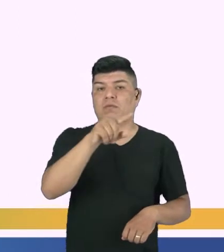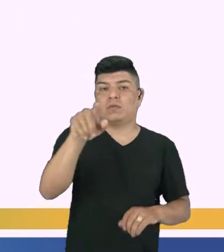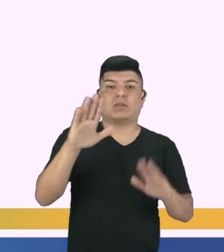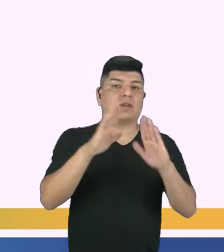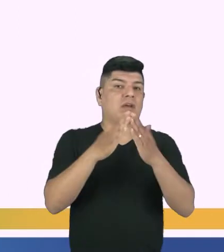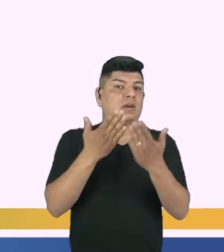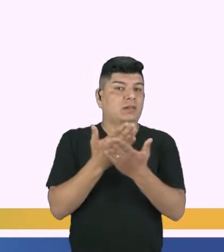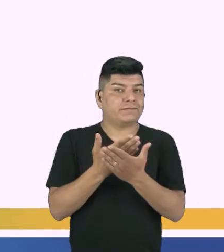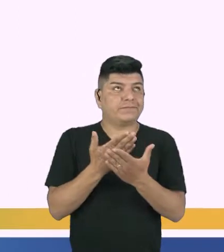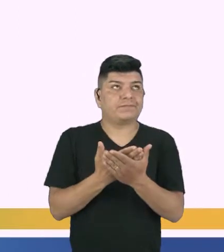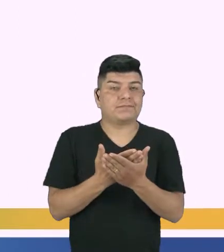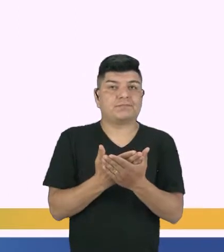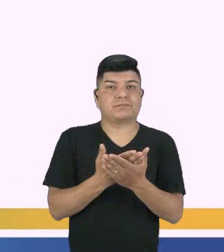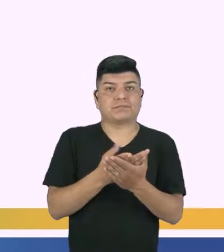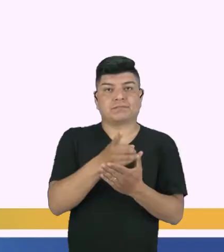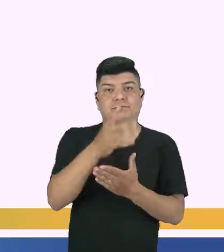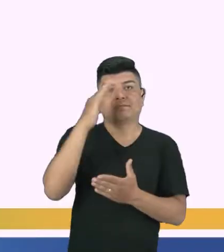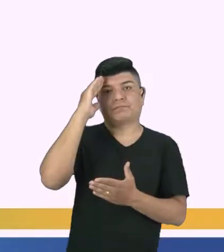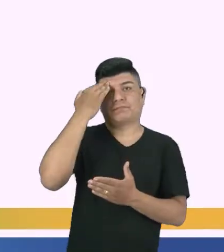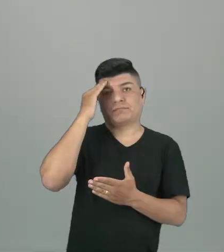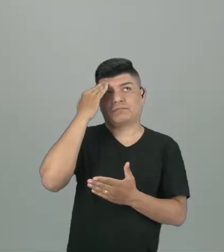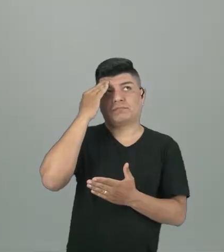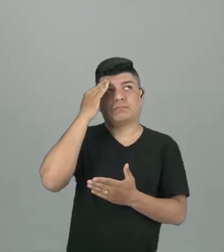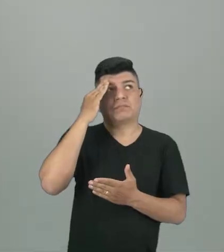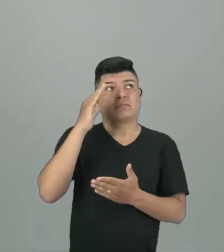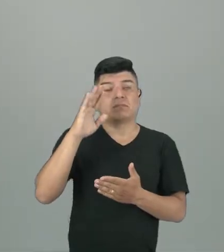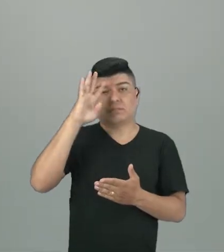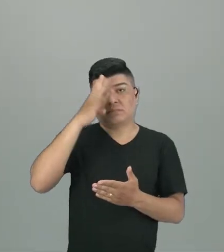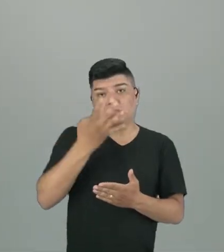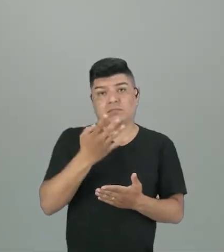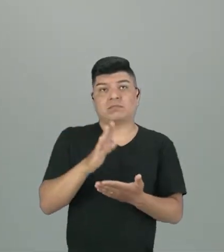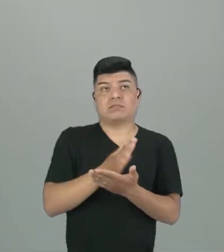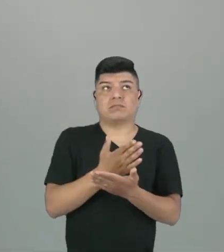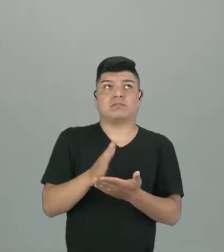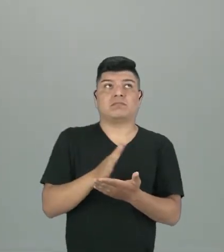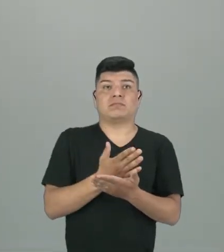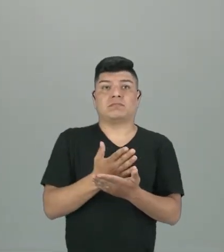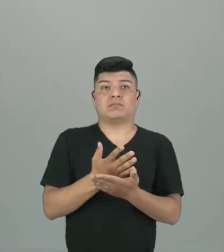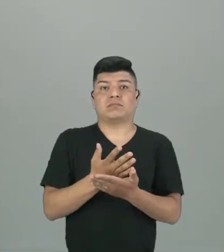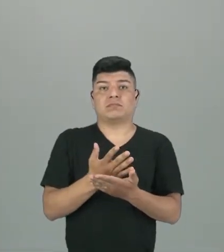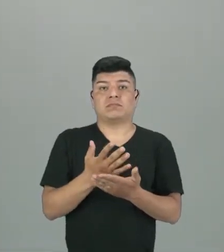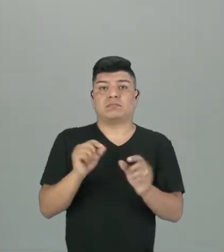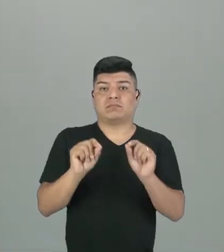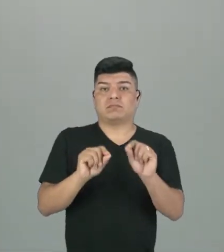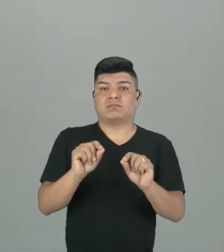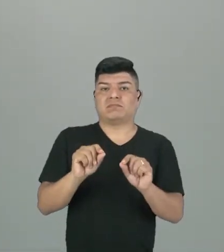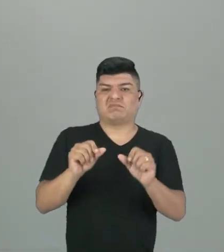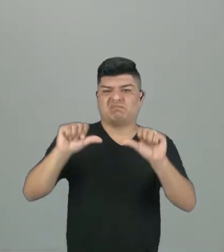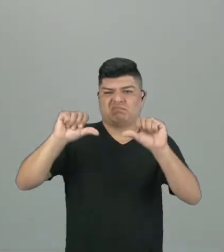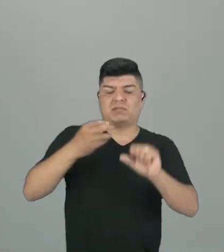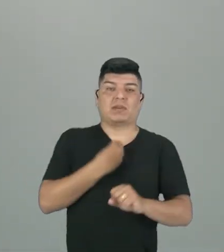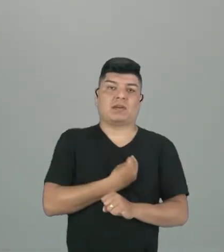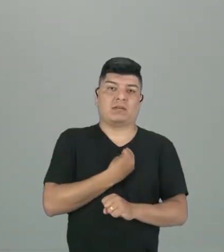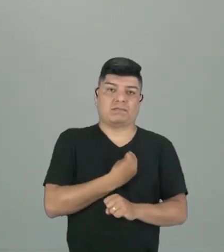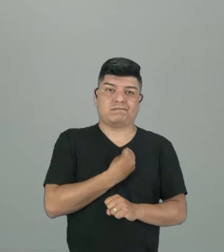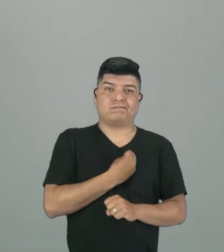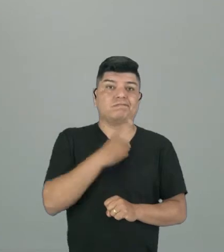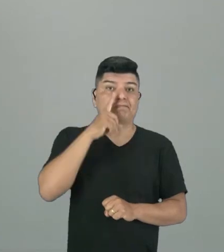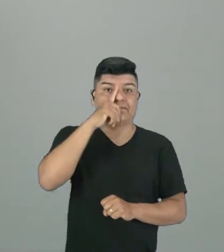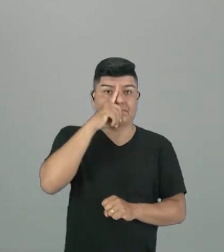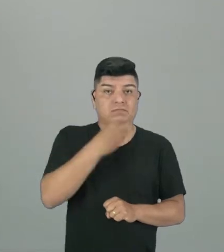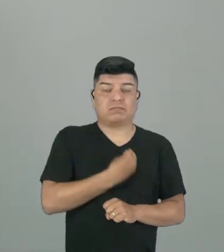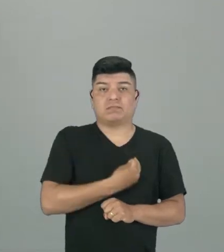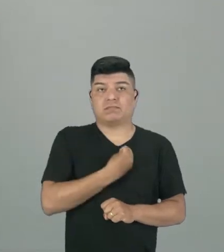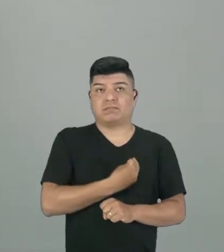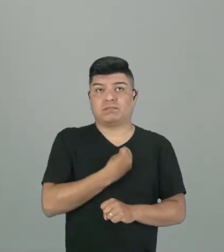escola, você entenda que há certas atitudes que são contra a vida, põem em risco a vida,